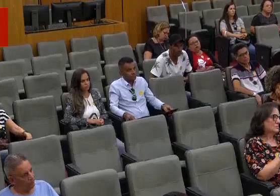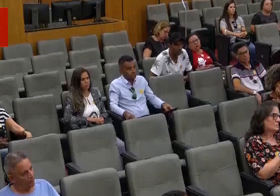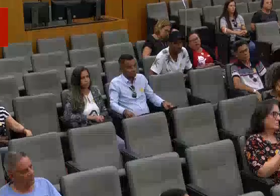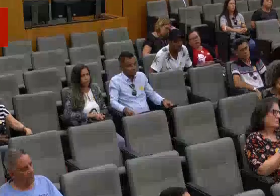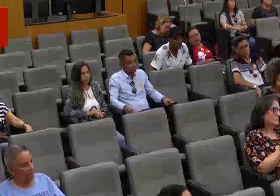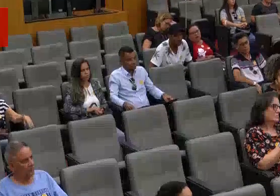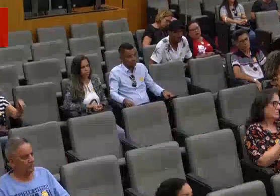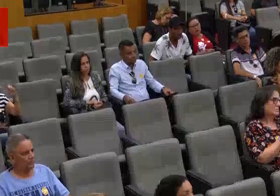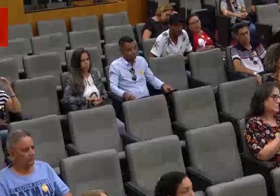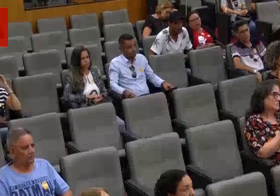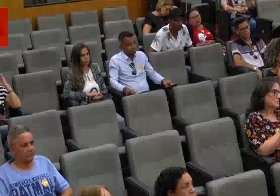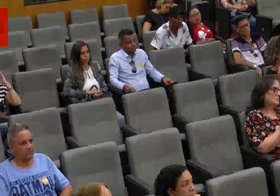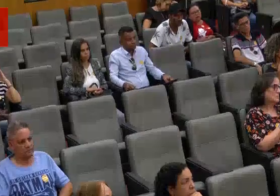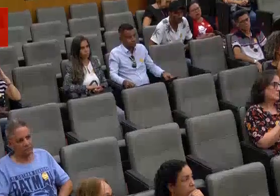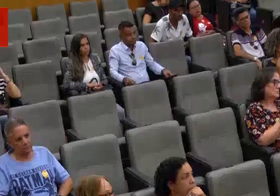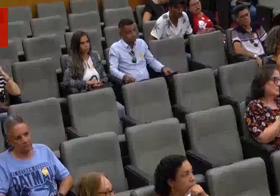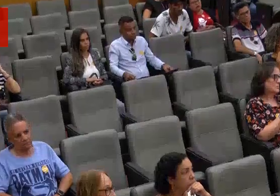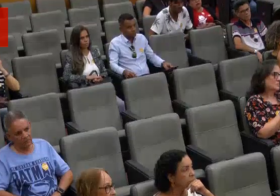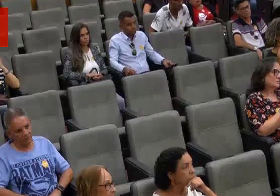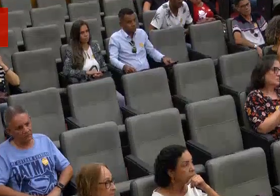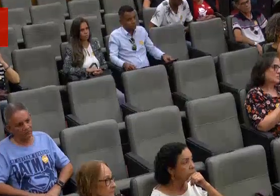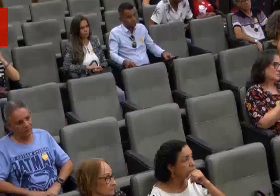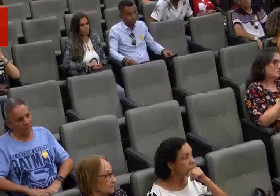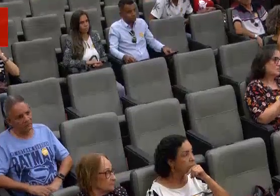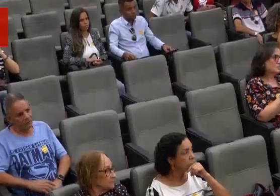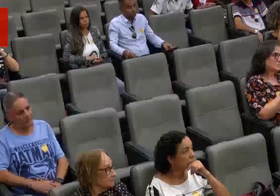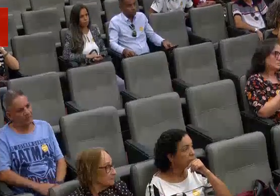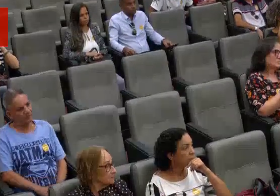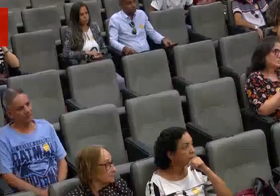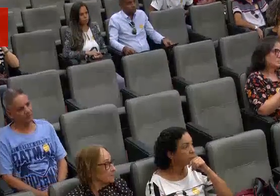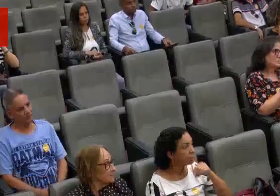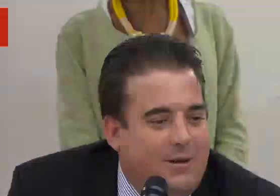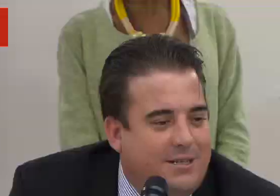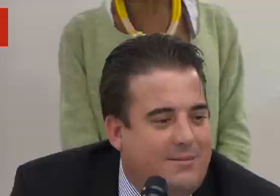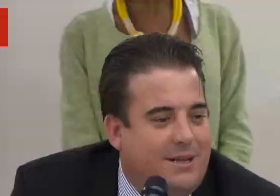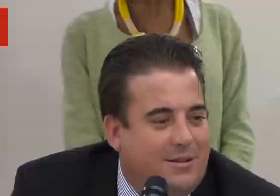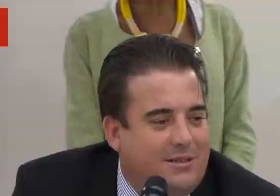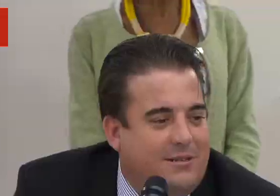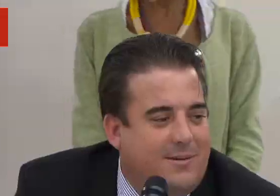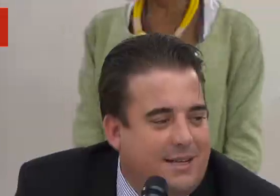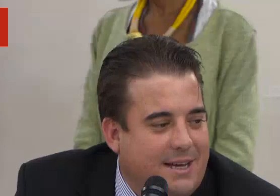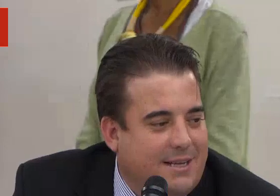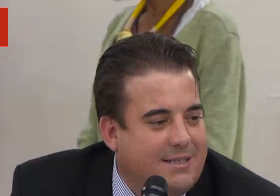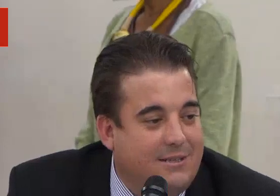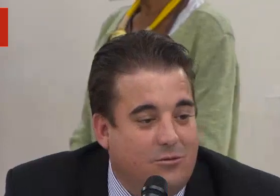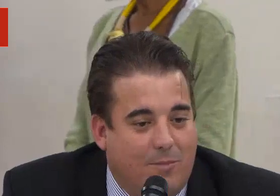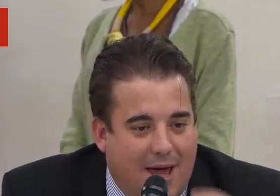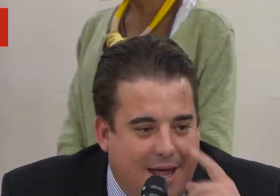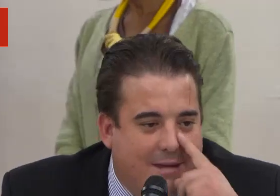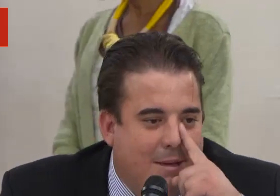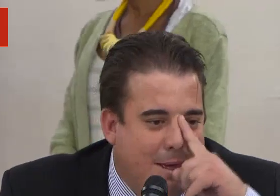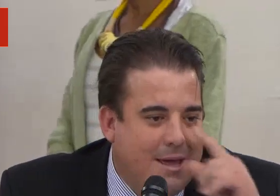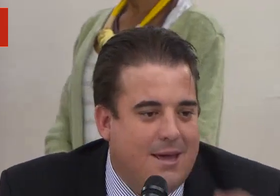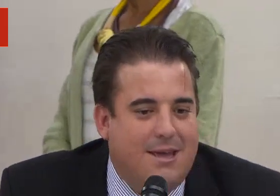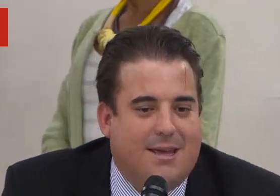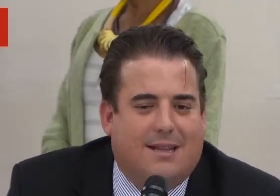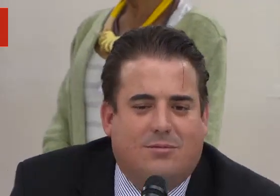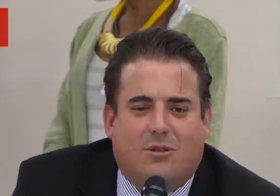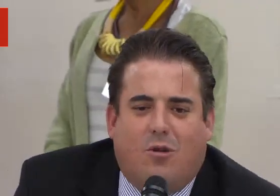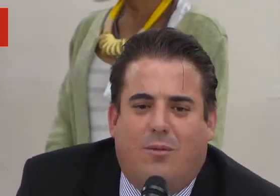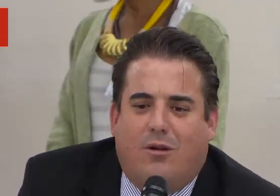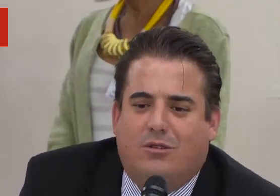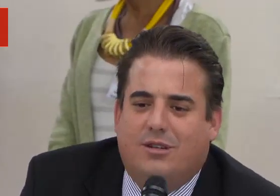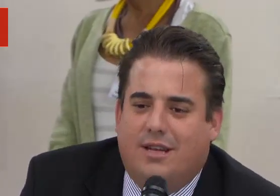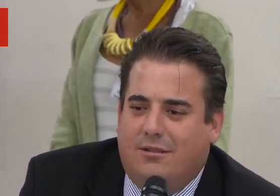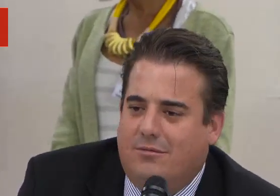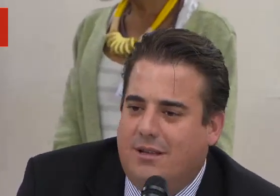é a nossa casa a casa de todos 21 anos 21 milhões de mineiros e mineiras do bem e